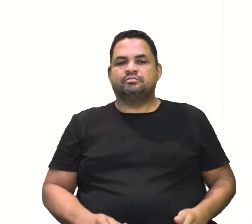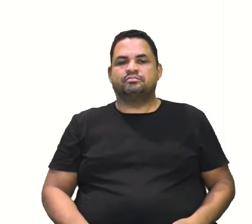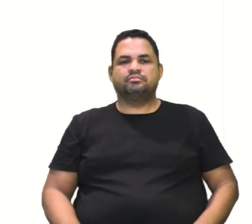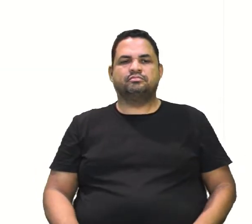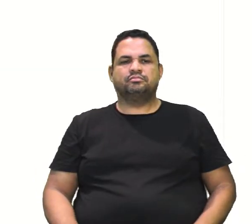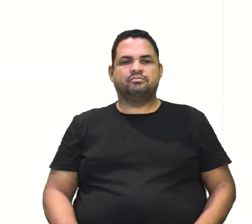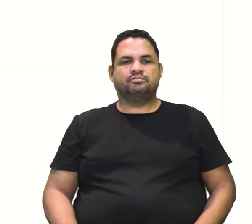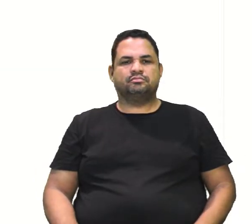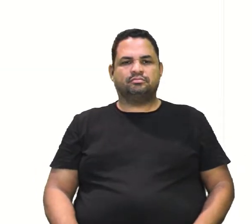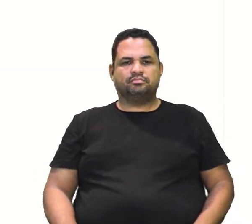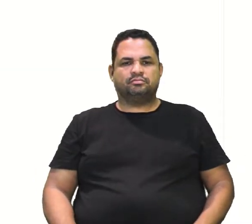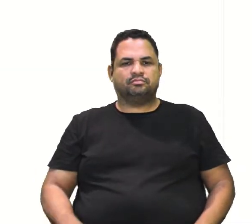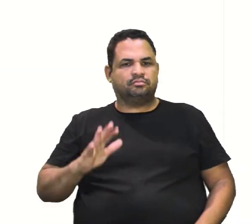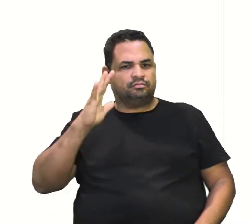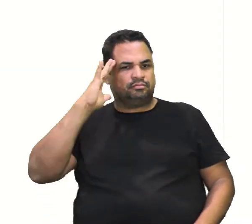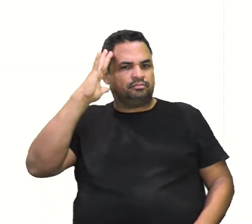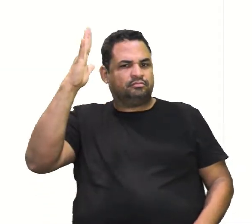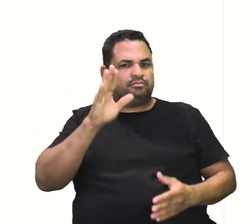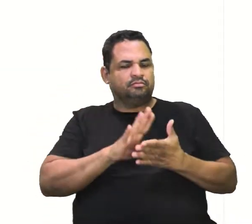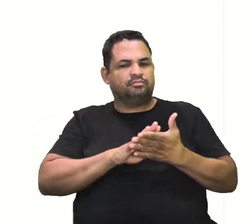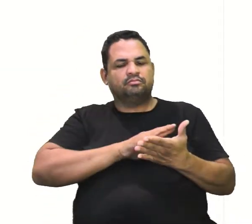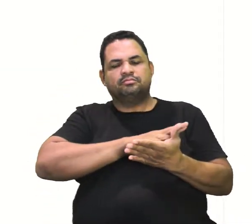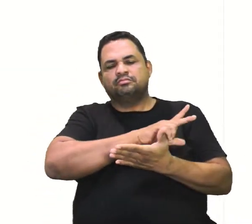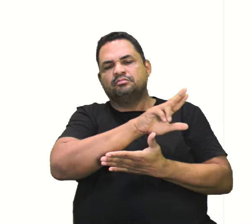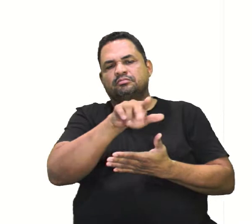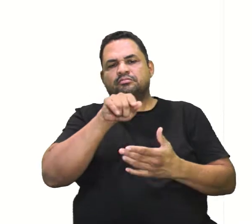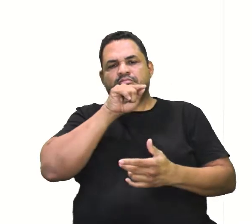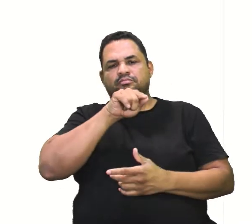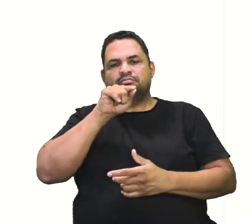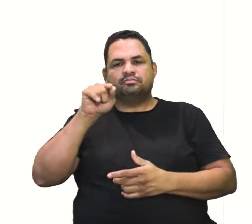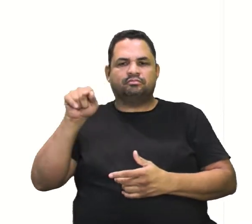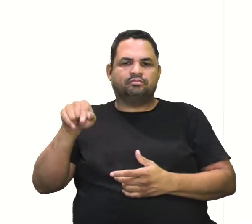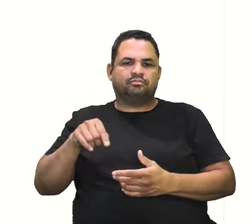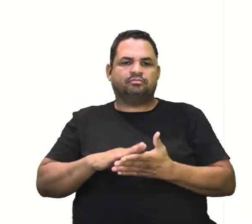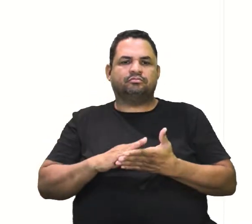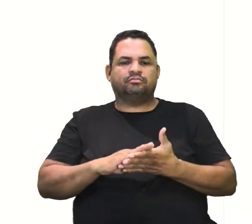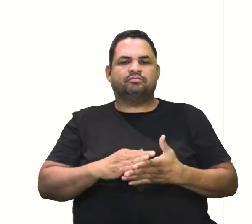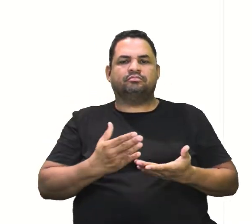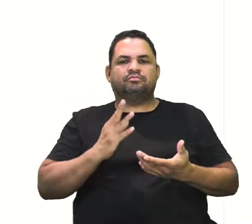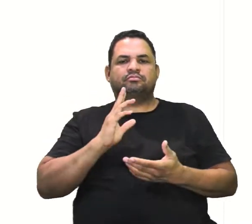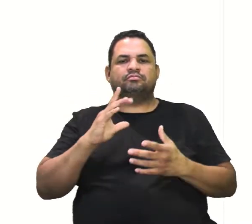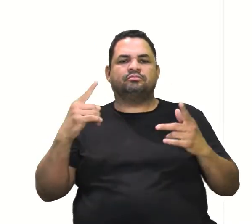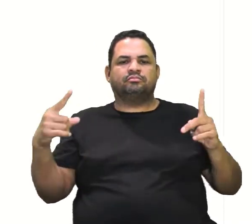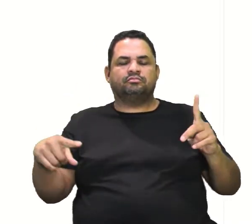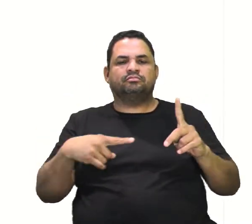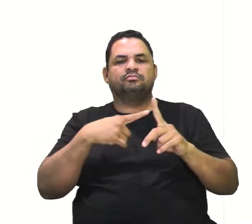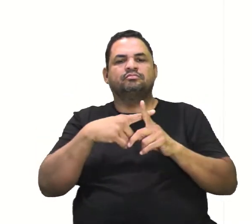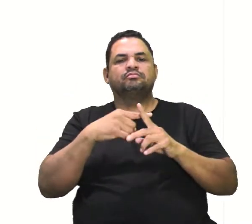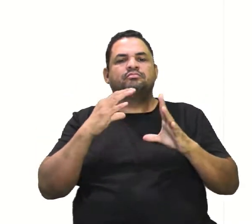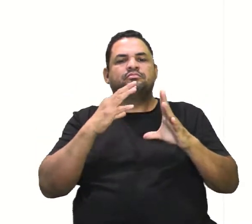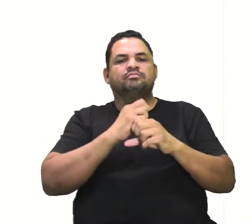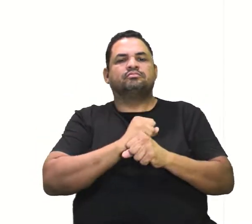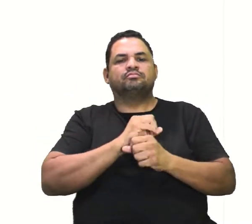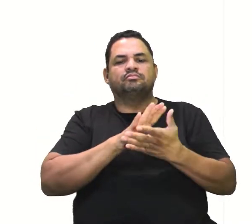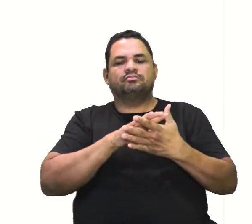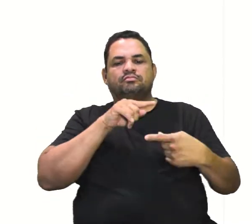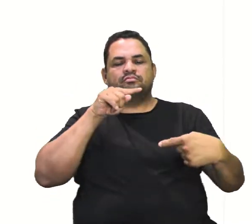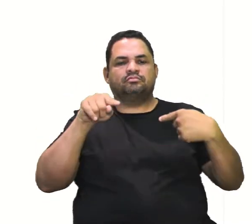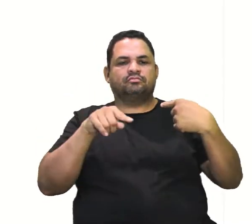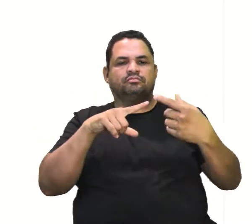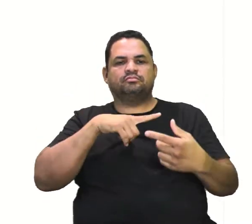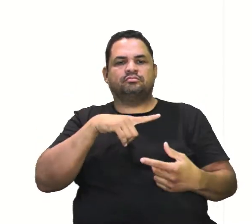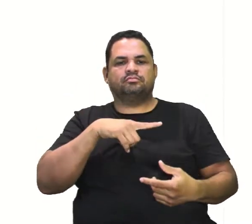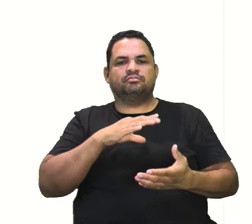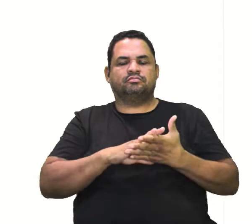aqui. Beleza. Imagine uma série de pontos tais que, sempre somados os focos, nós